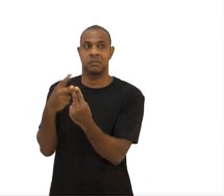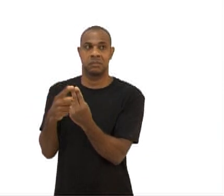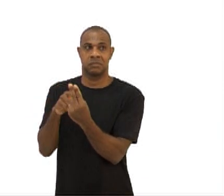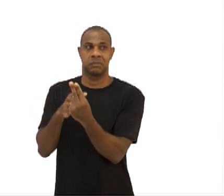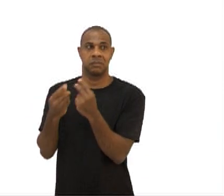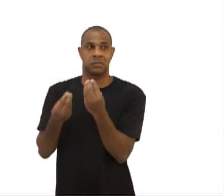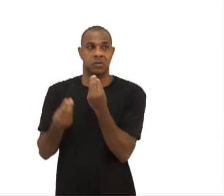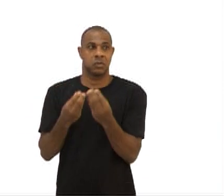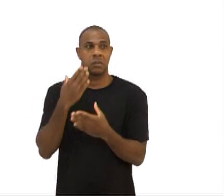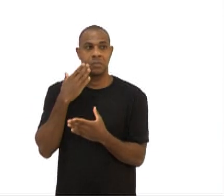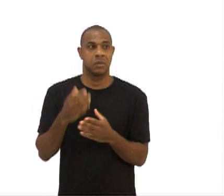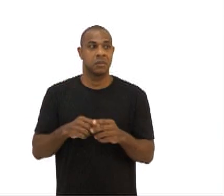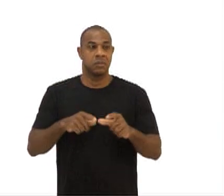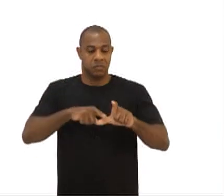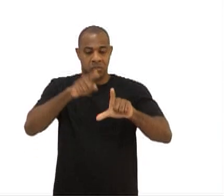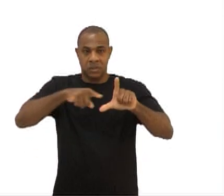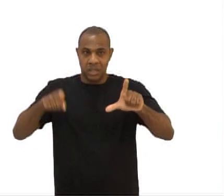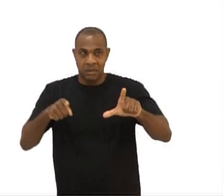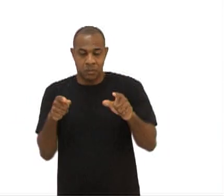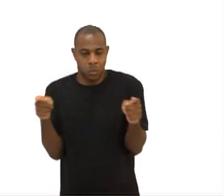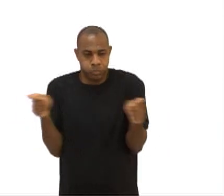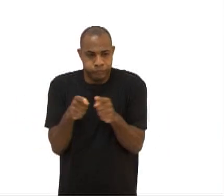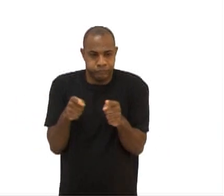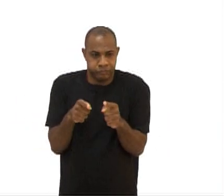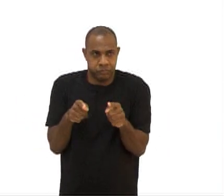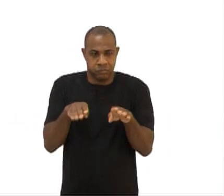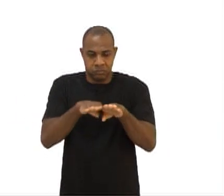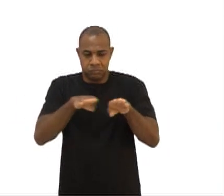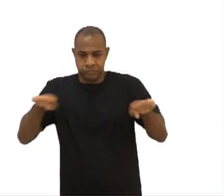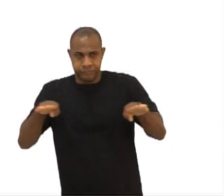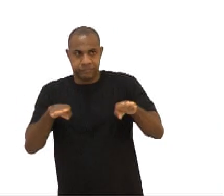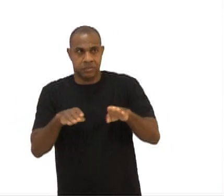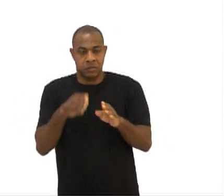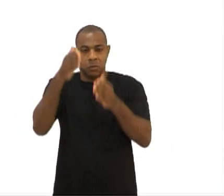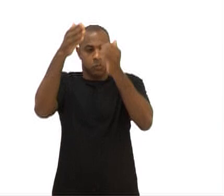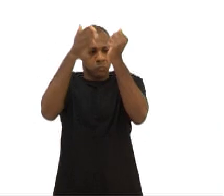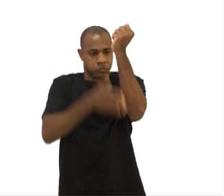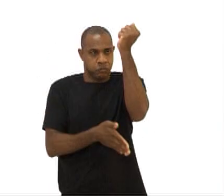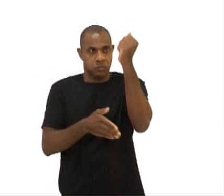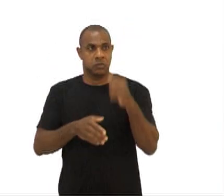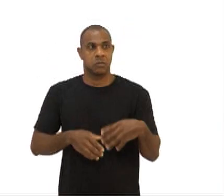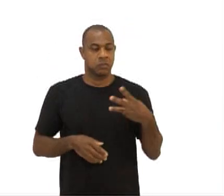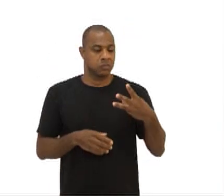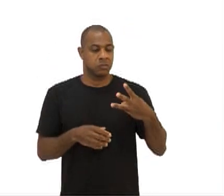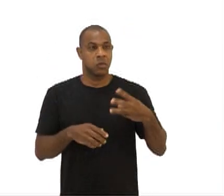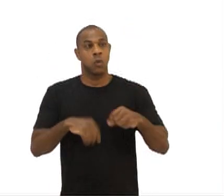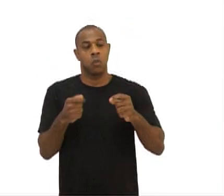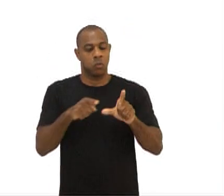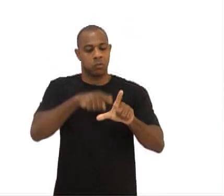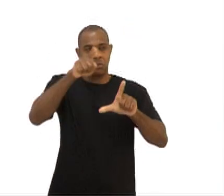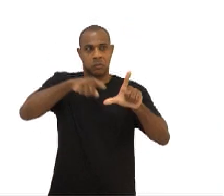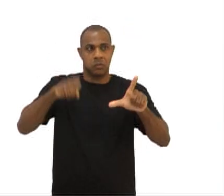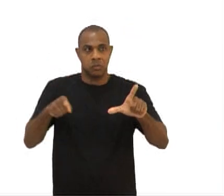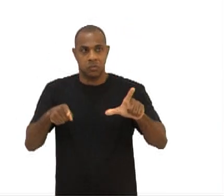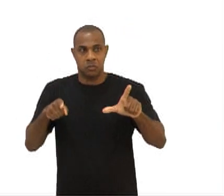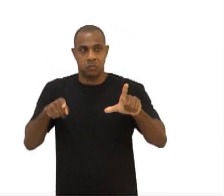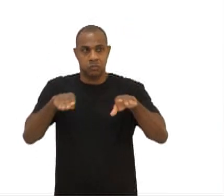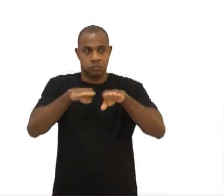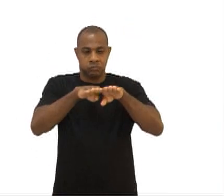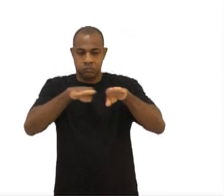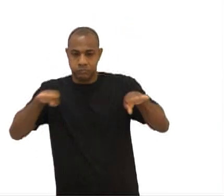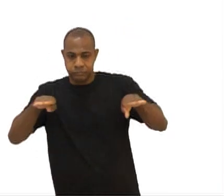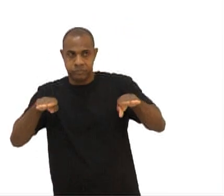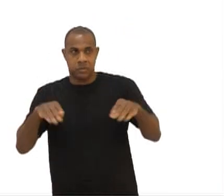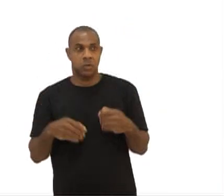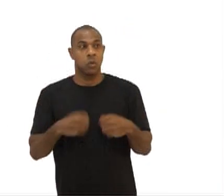foi comprimido verticalmente, ou o gráfico foi comprimido horizontalmente, ou o gráfico foi transladado 2 unidades